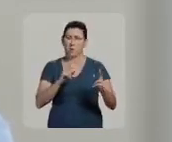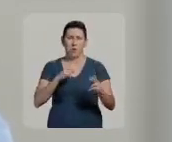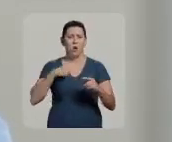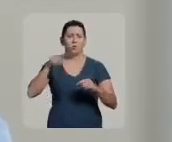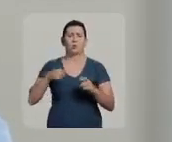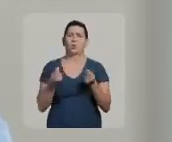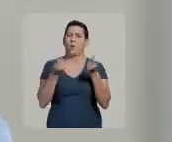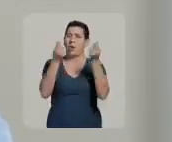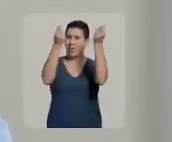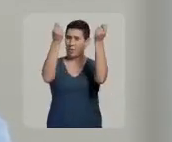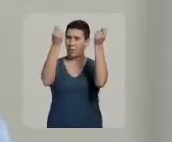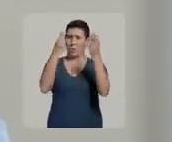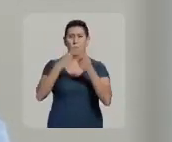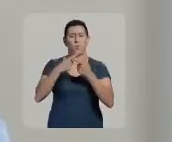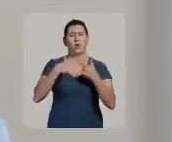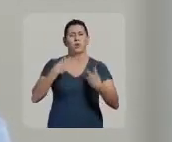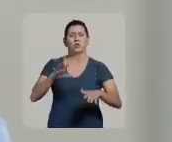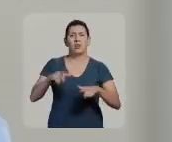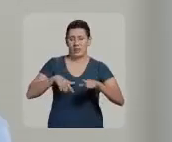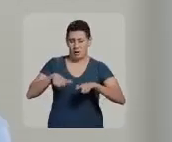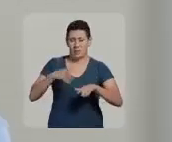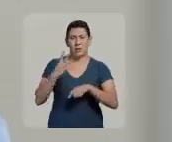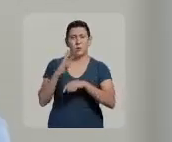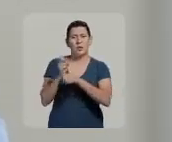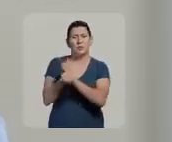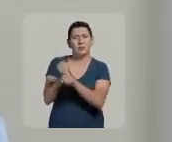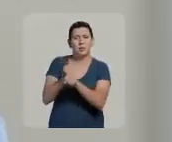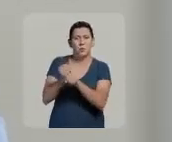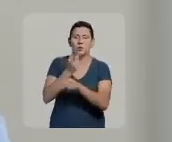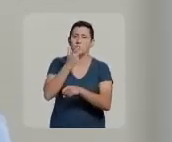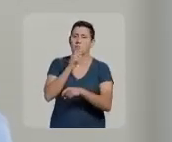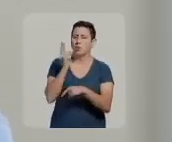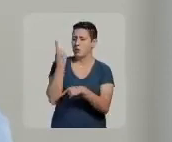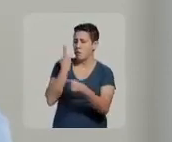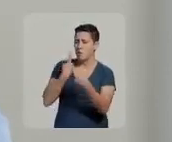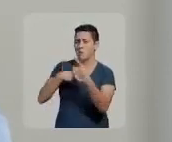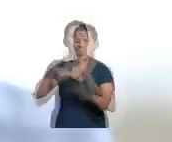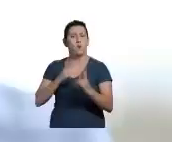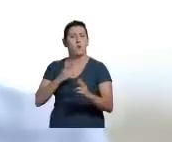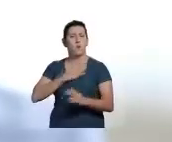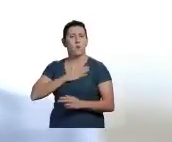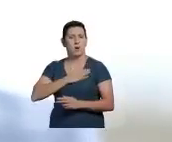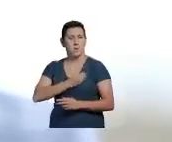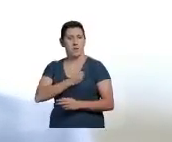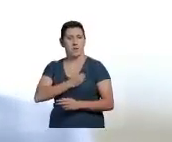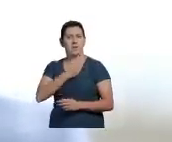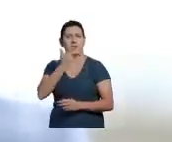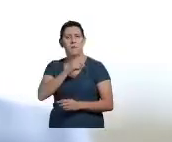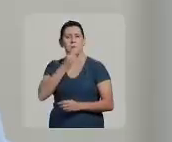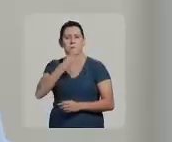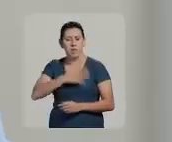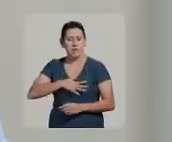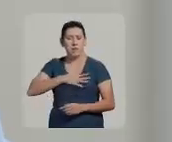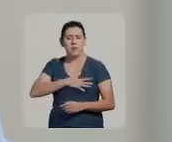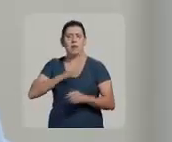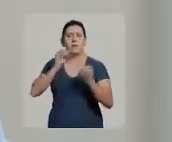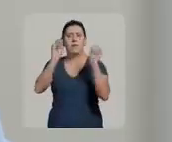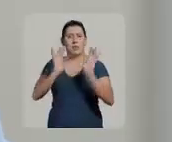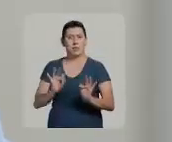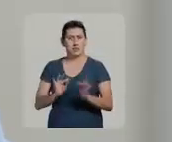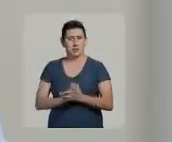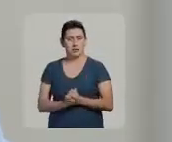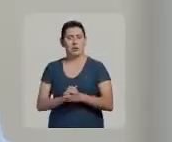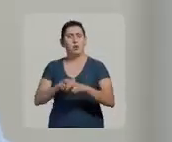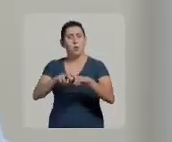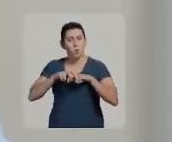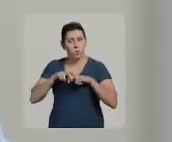Eu trabalhei muito, 45 anos da minha vida, para ser uma pessoa bem-sucedida. E o que eu desejo é que todos tenham bem-estar. Por isso mesmo é